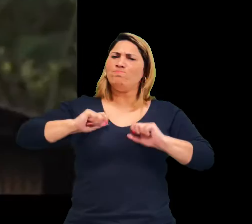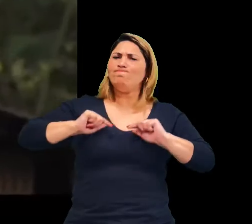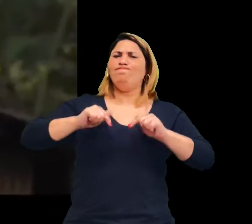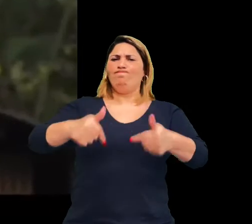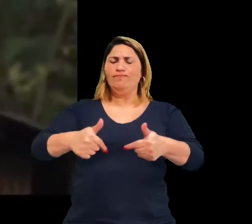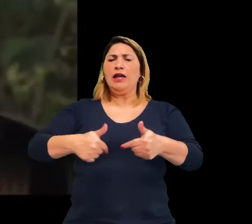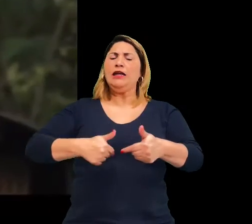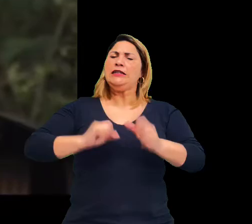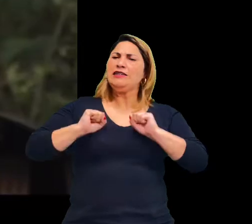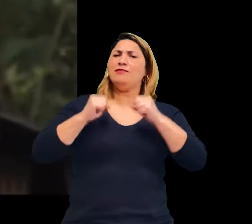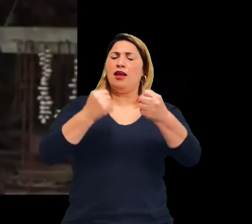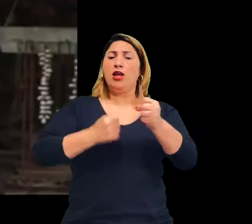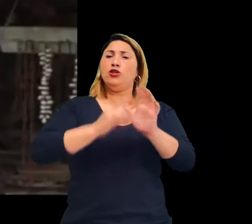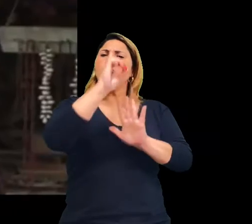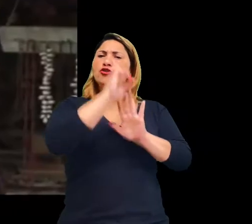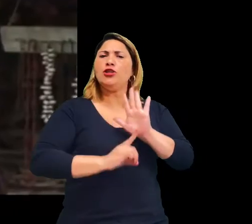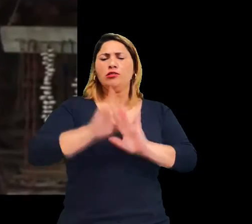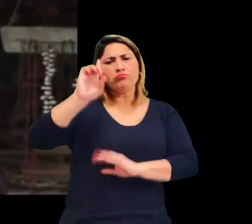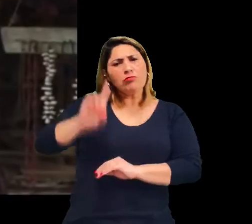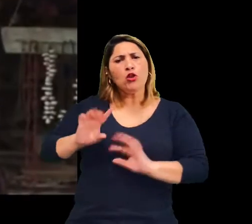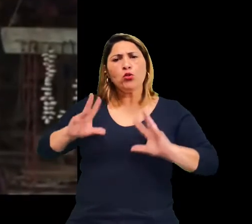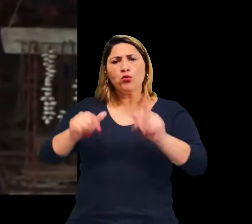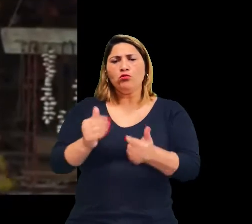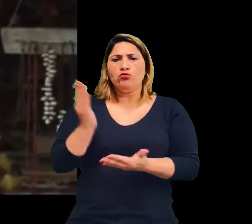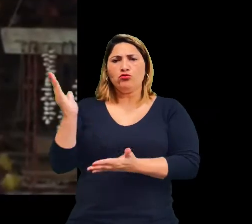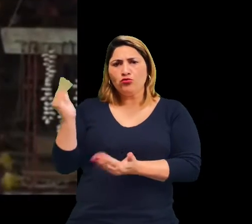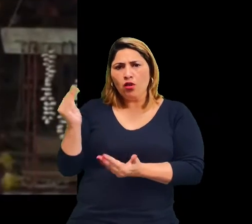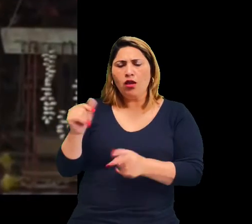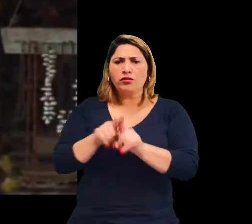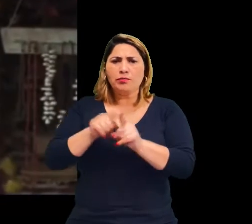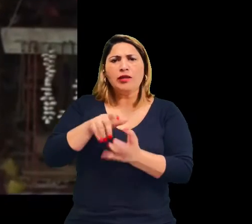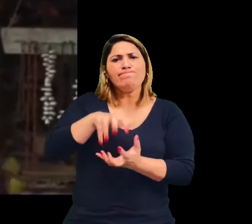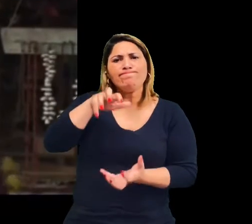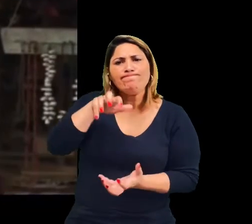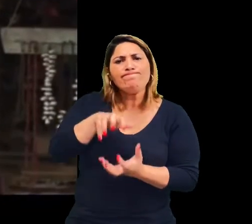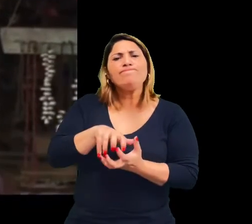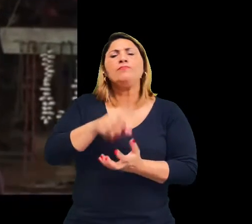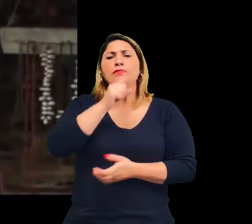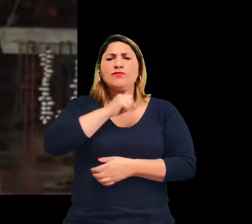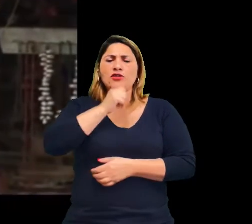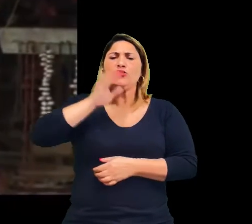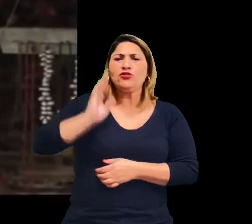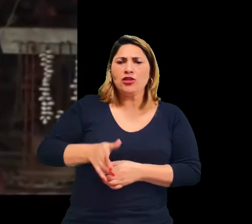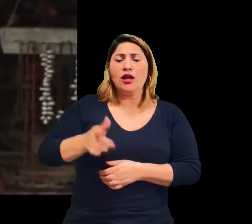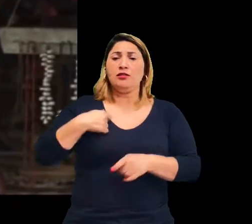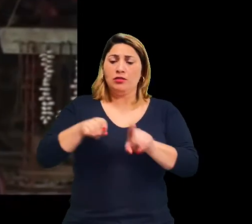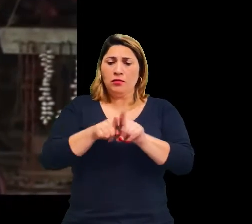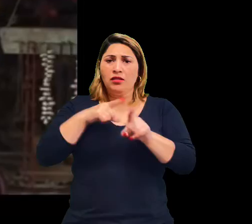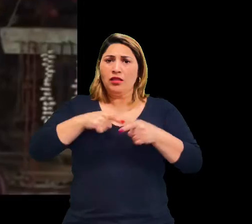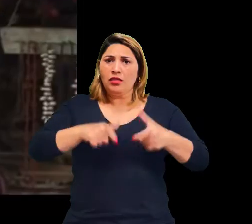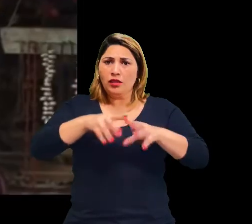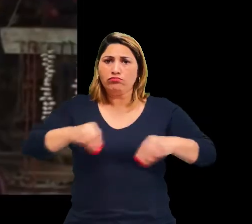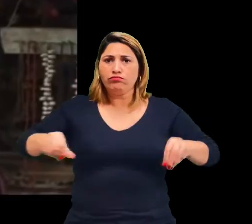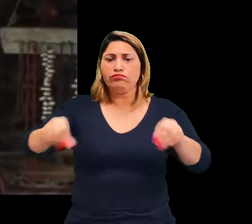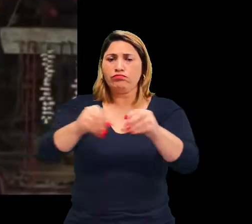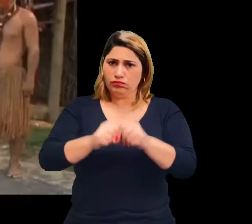dos jovens e dos idosos. E quando o Tupã me levar, eu deixar uma terra demarcada, molongada,